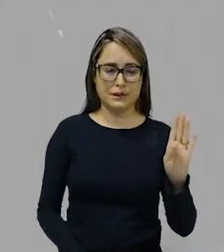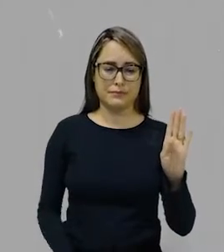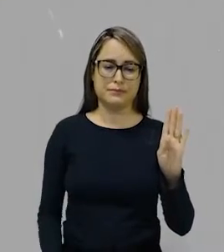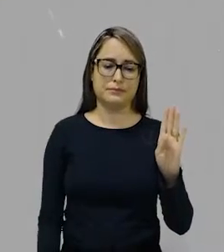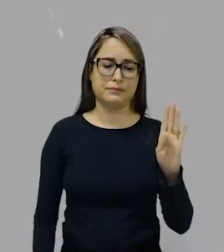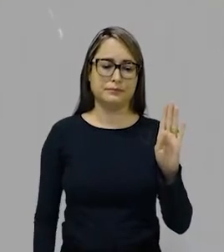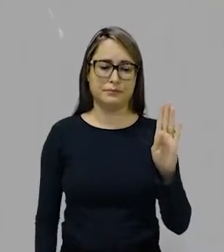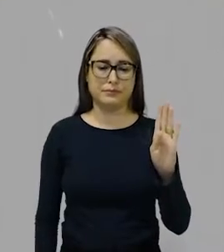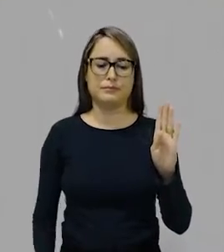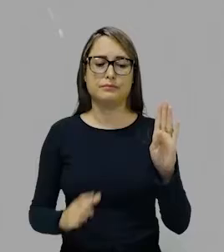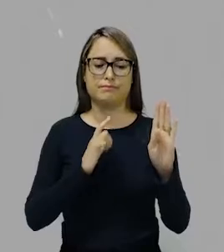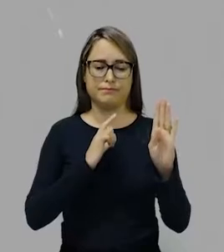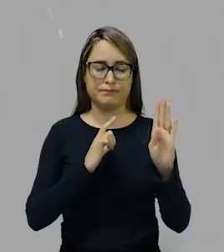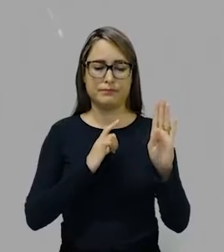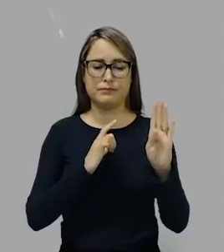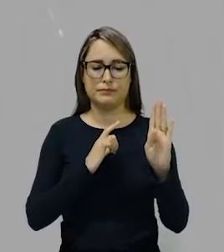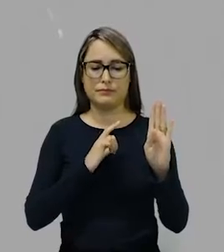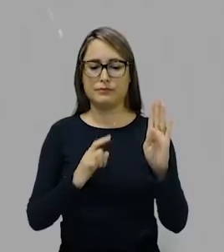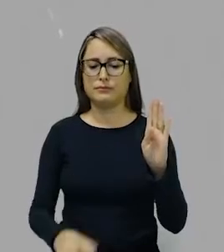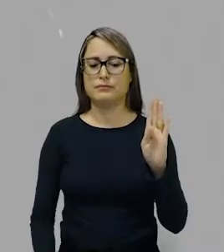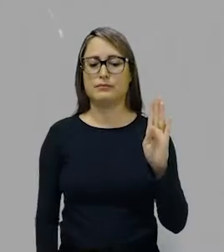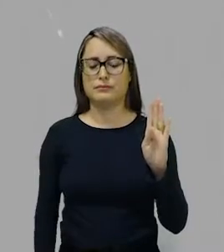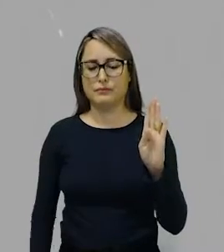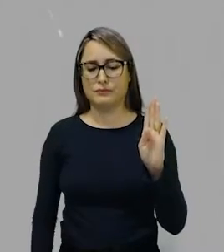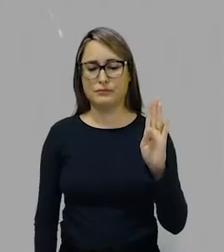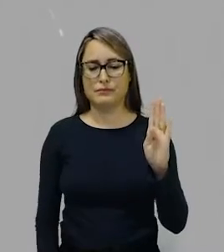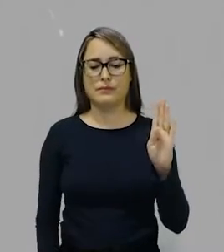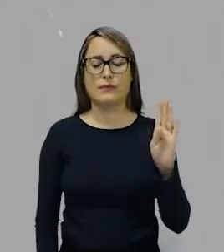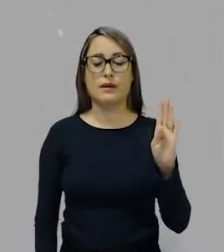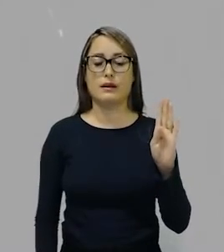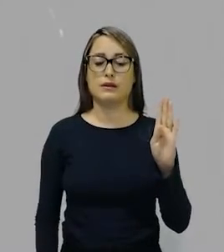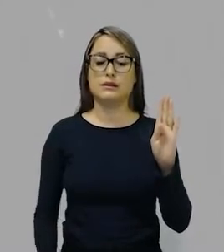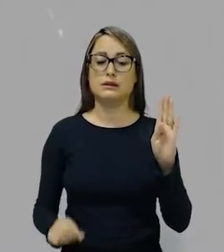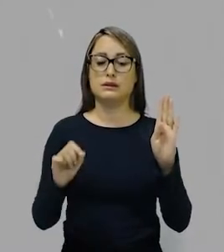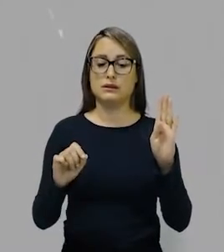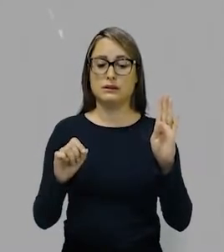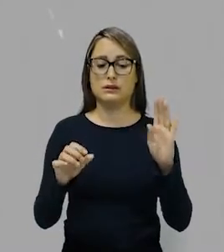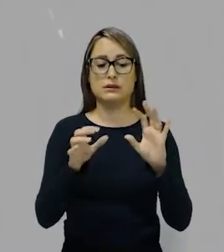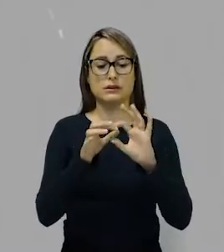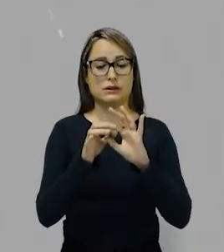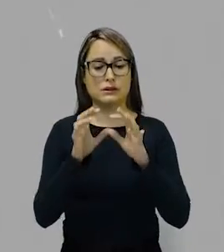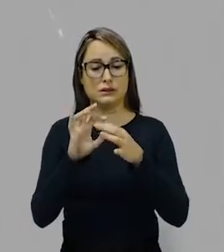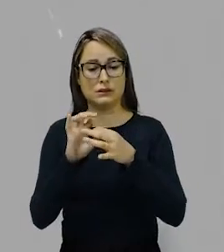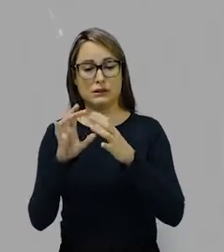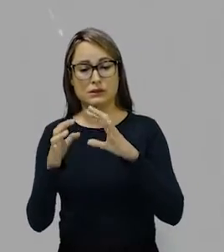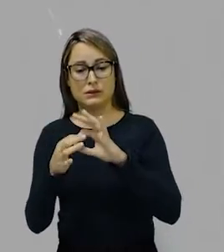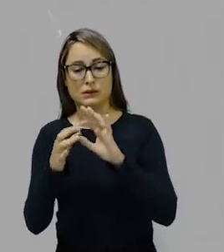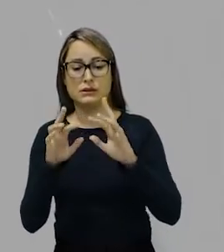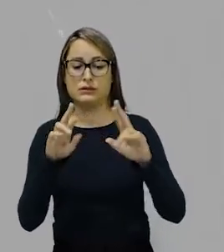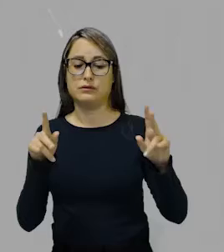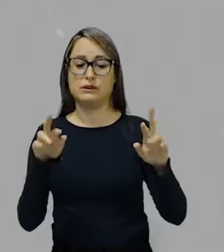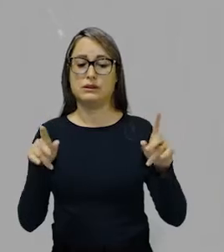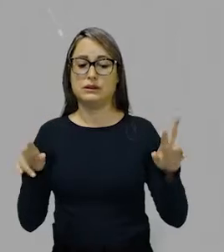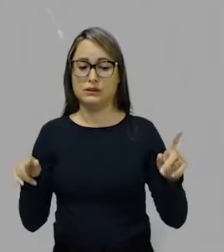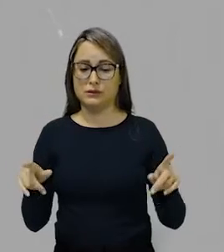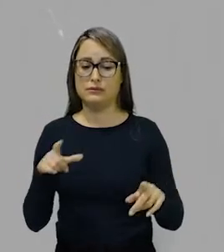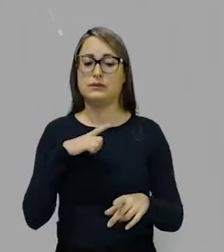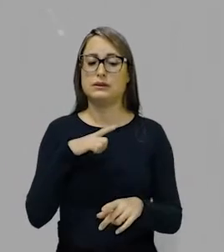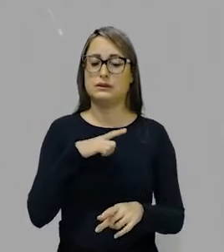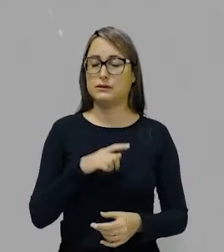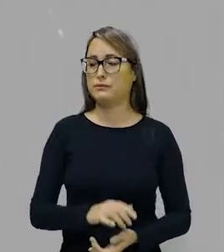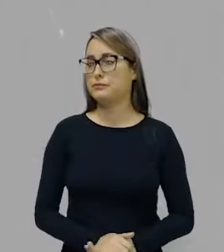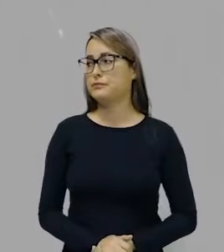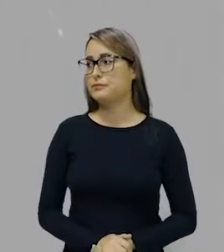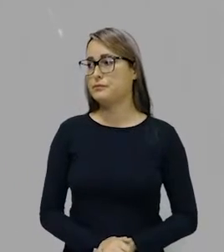but1eno. Turma, a isomeria plana de cadeia, né, eu vou ter cadeias diferentes. Aqui nós